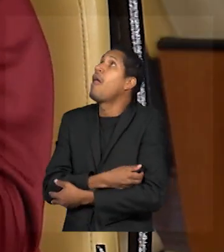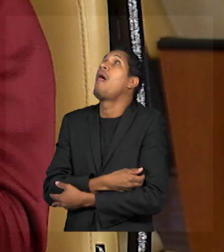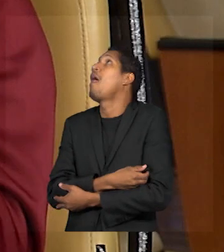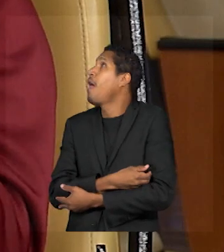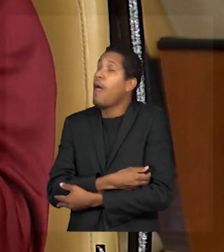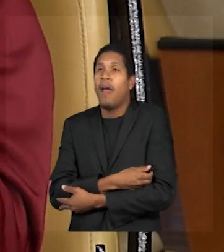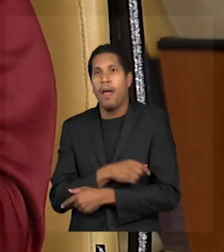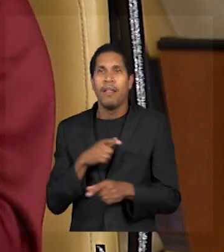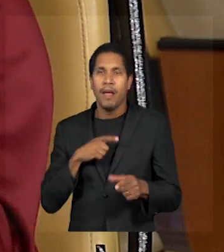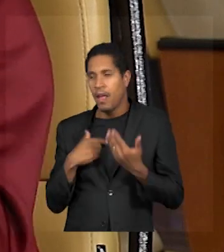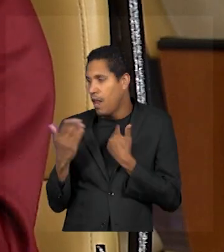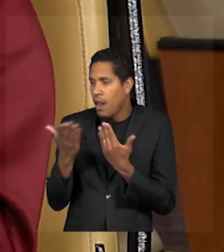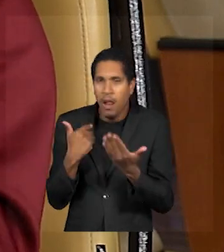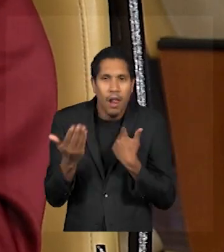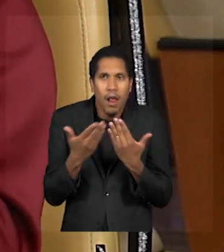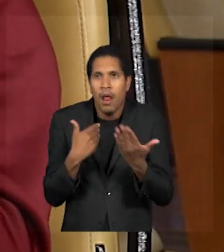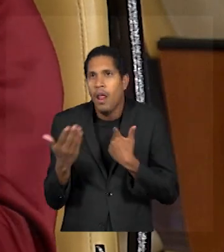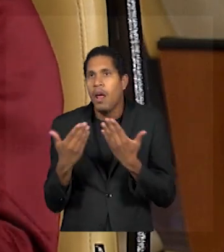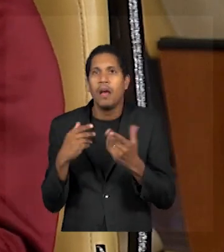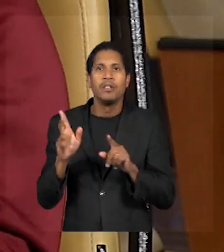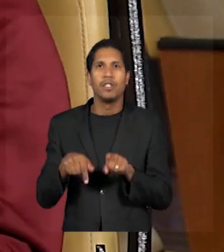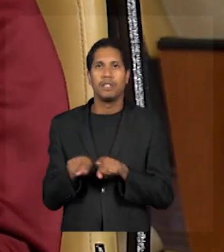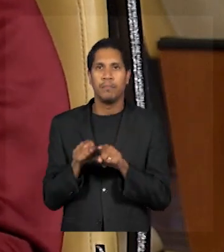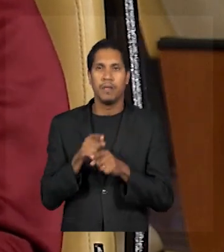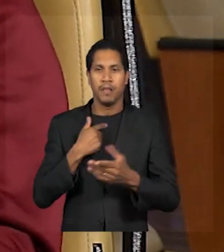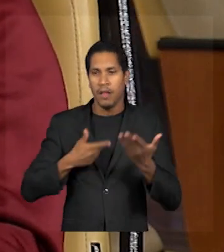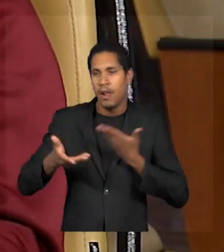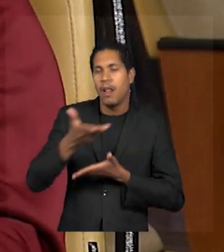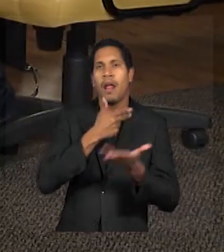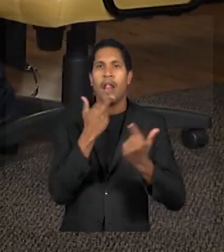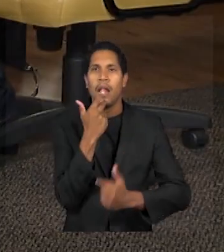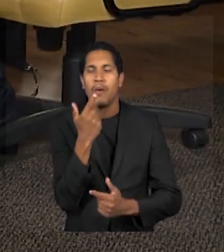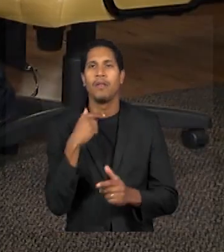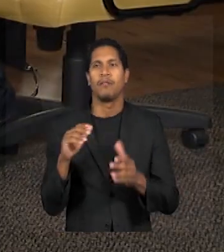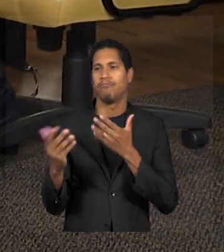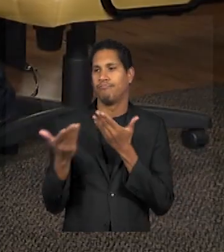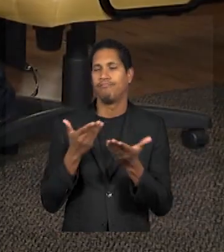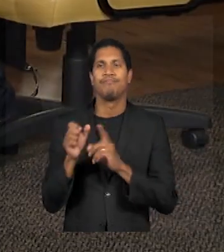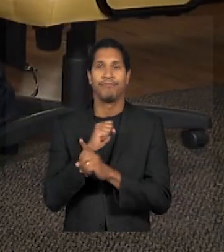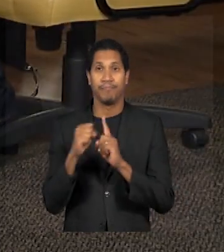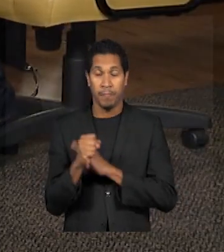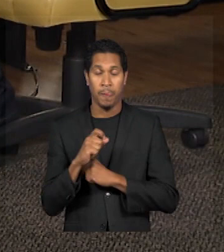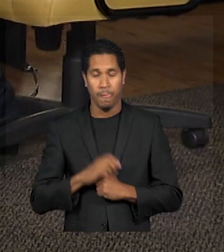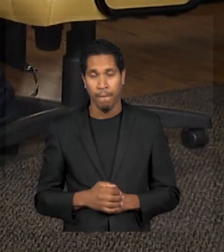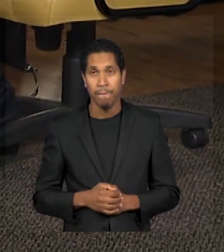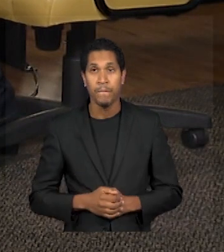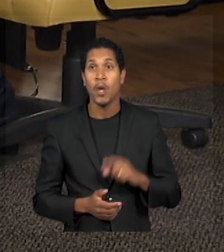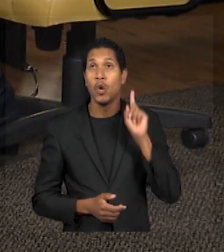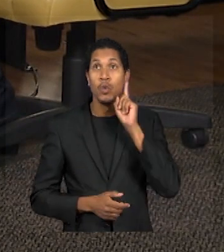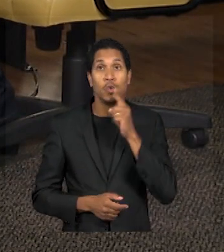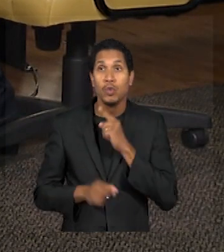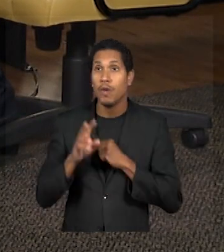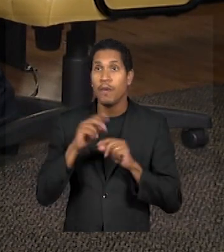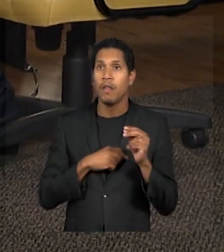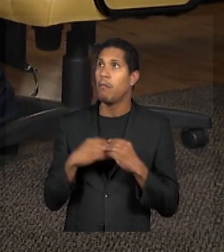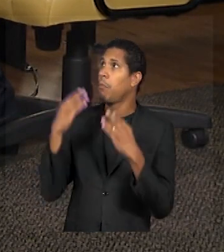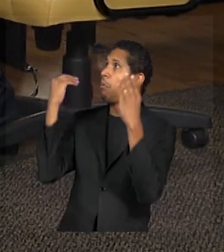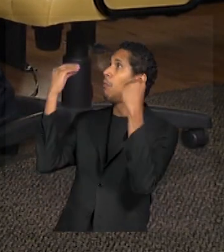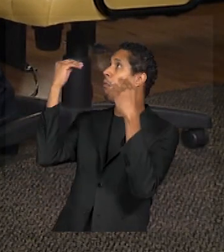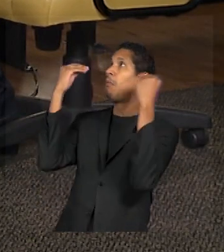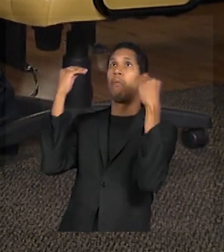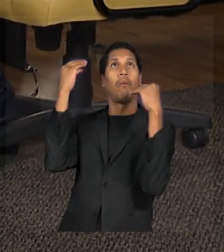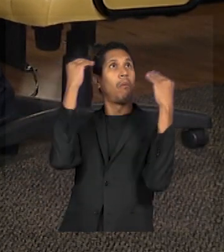o idioma se desenvolve ali, nas interações sociais. A criança surda, ela vê aquelas boquinhas